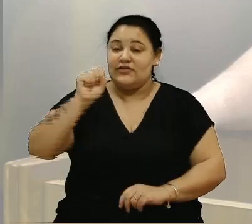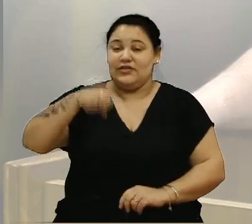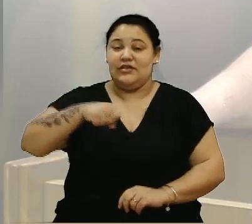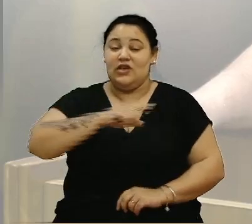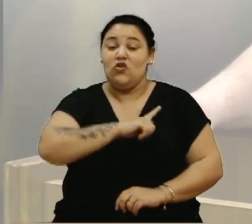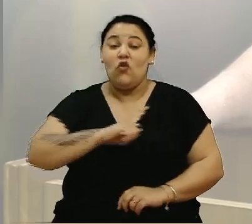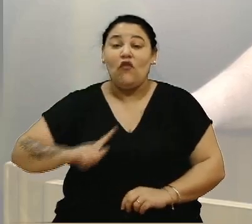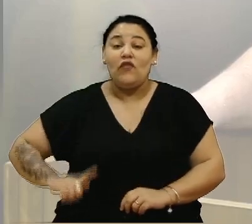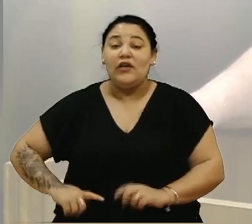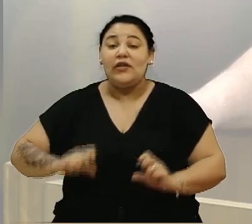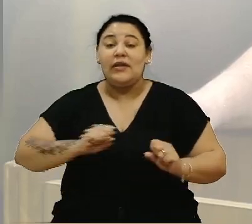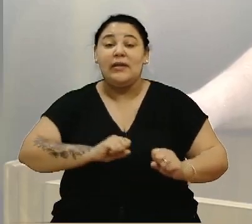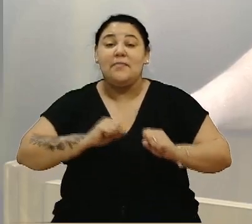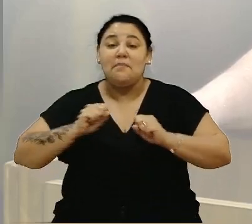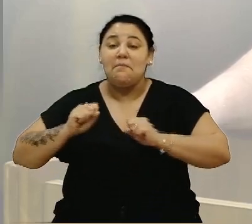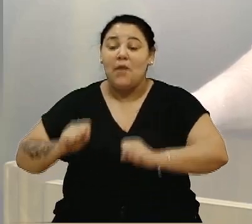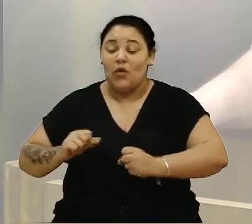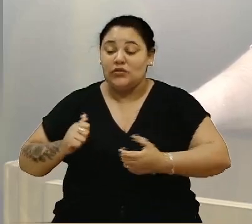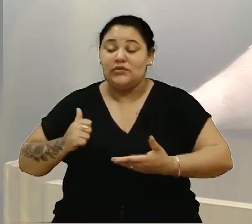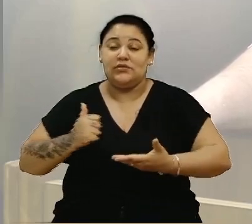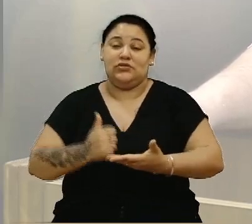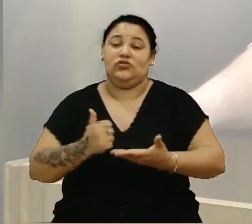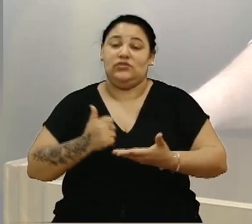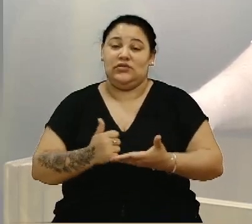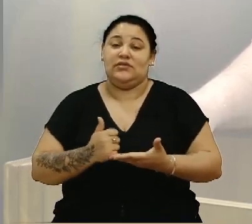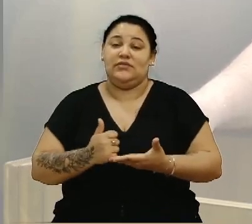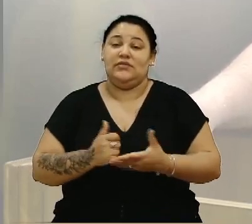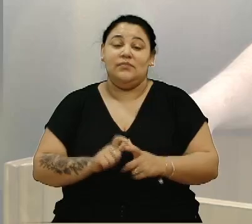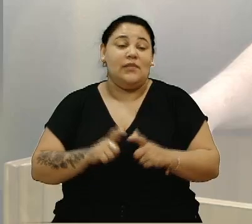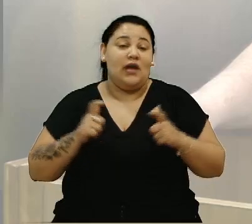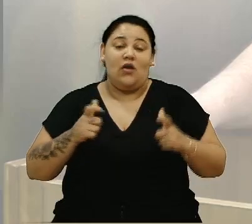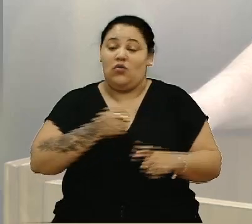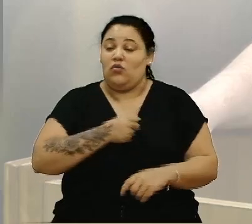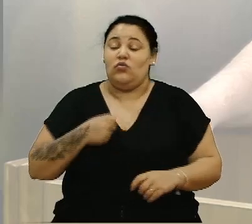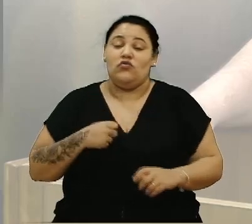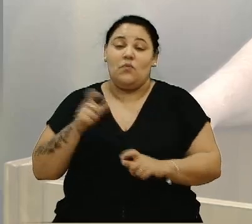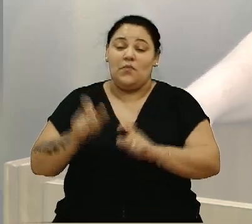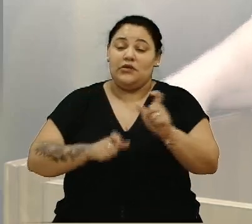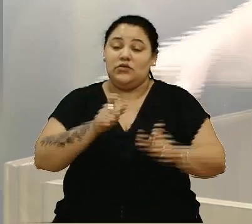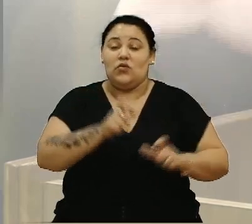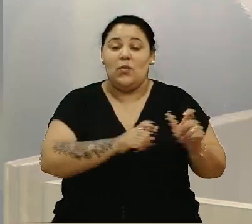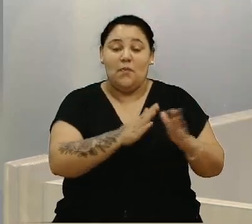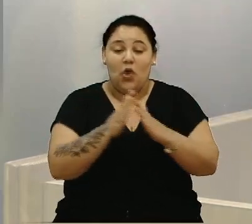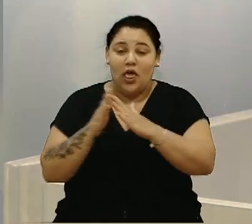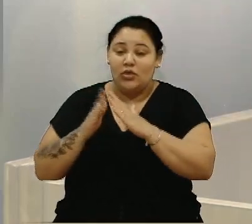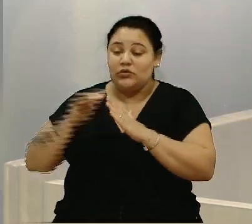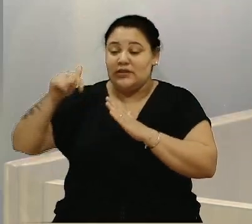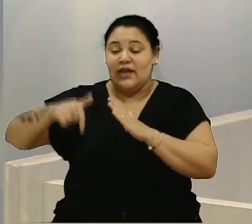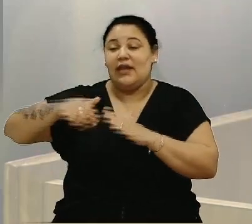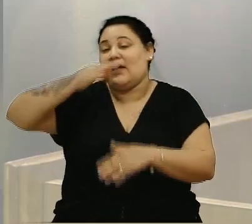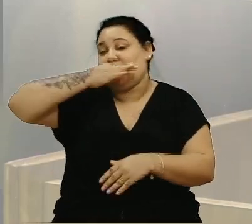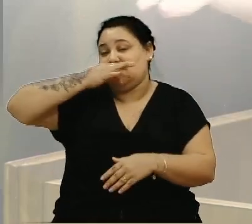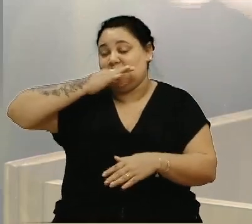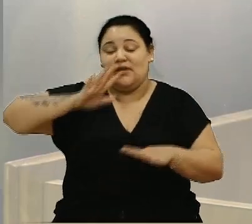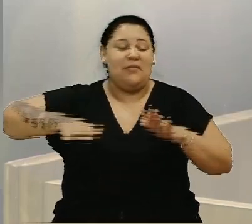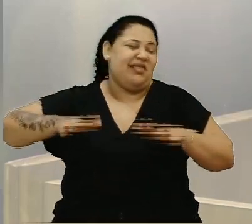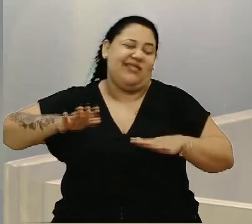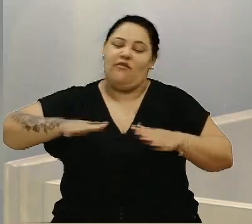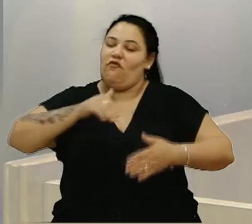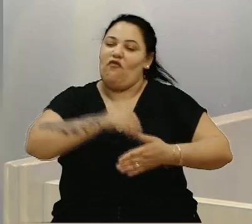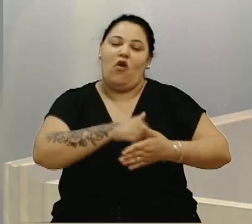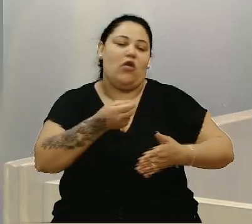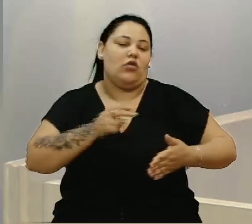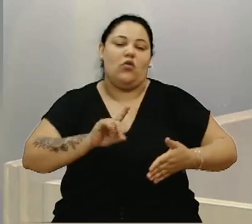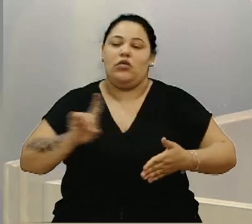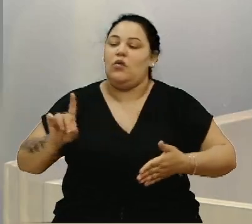que possa auxiliar o maior número de pessoas e moradores de Caxias do Sul, independentemente se votam ou não e em